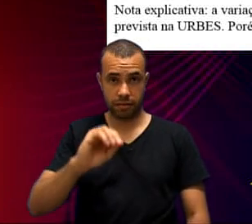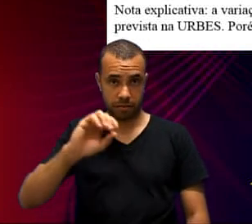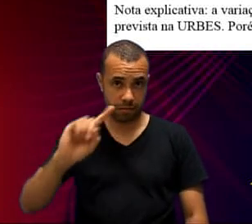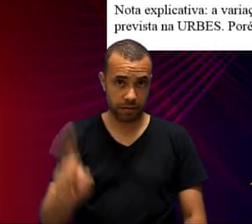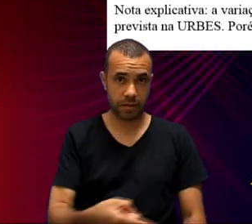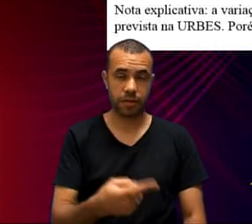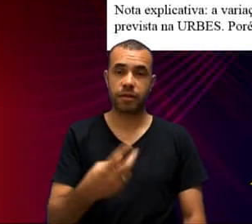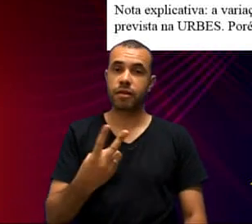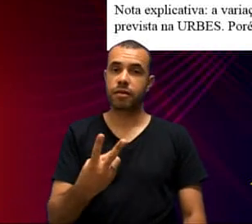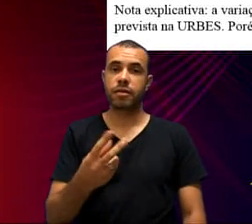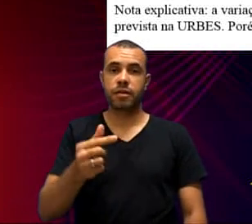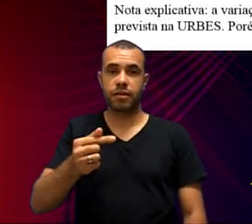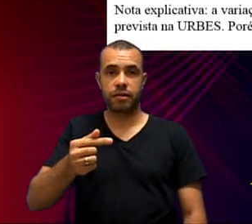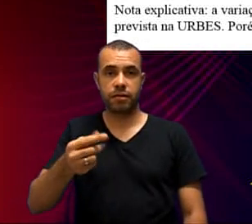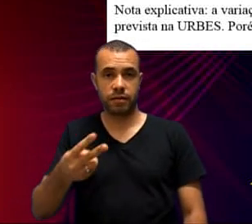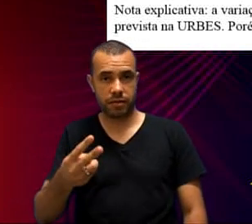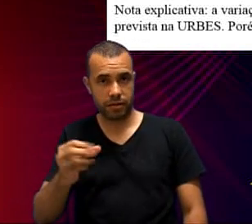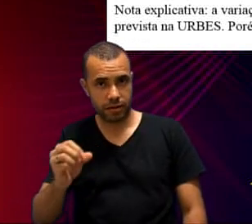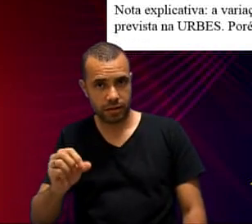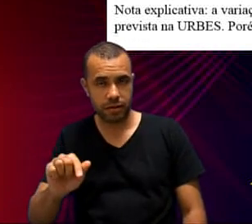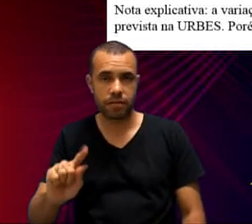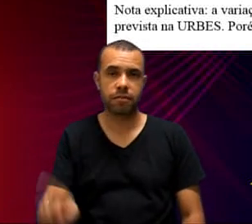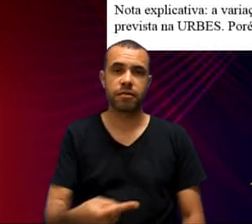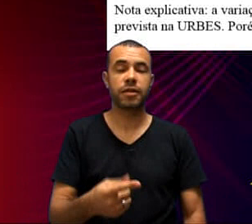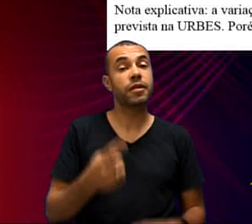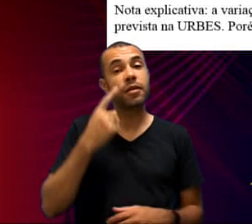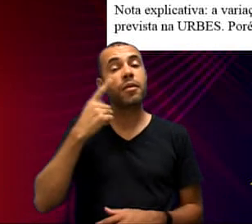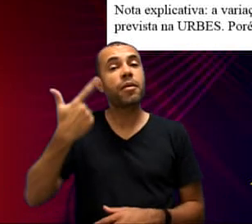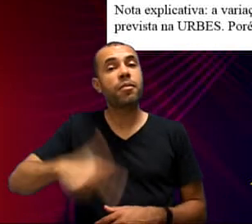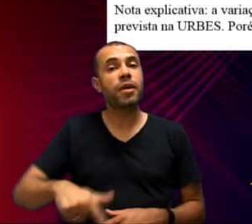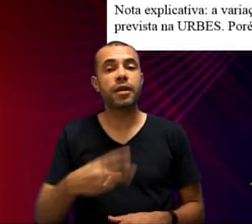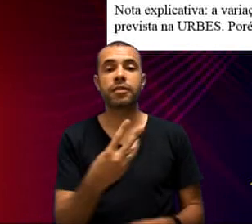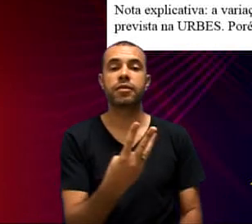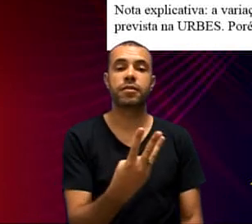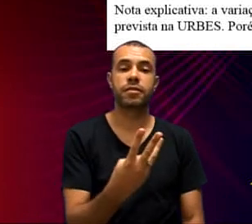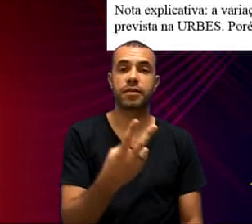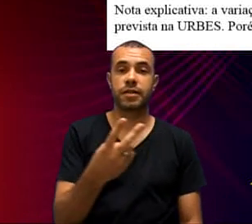20.297.000. Transferências de convênios federais,